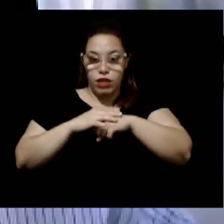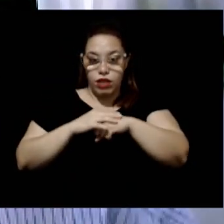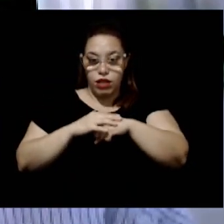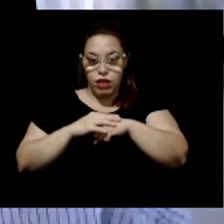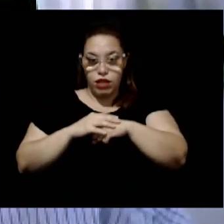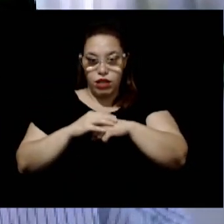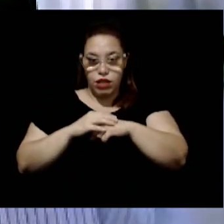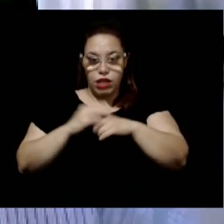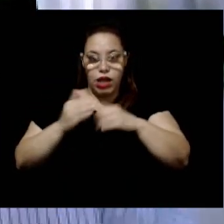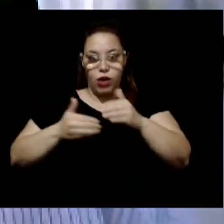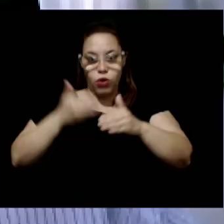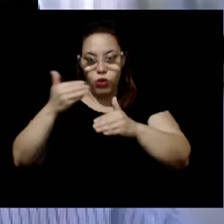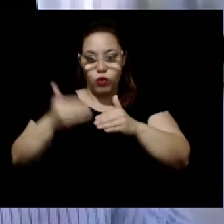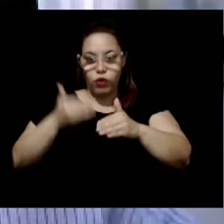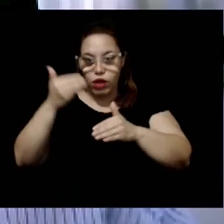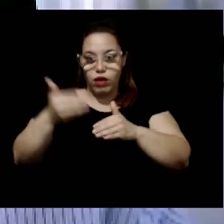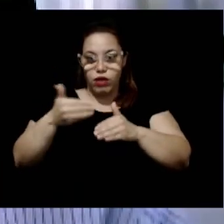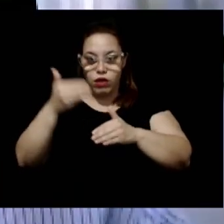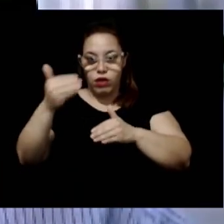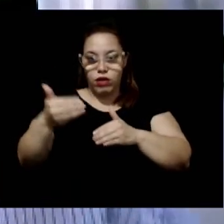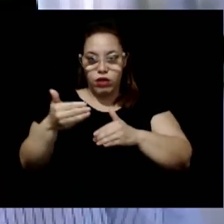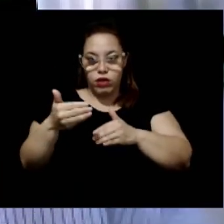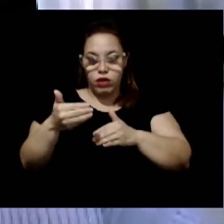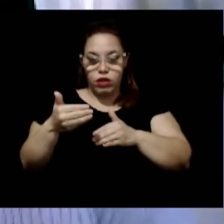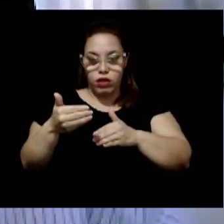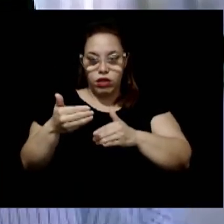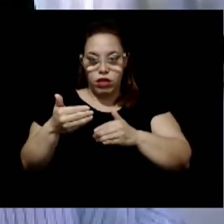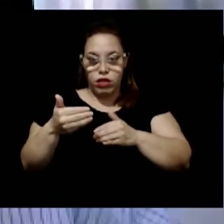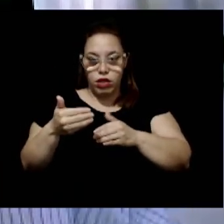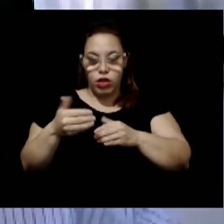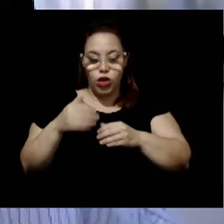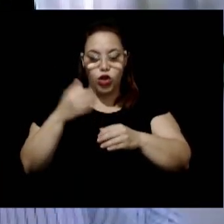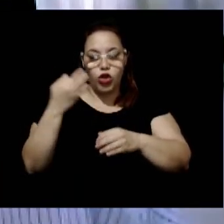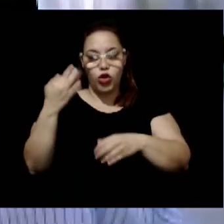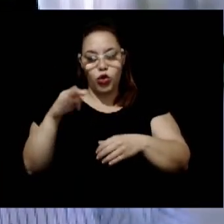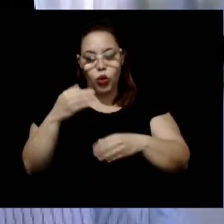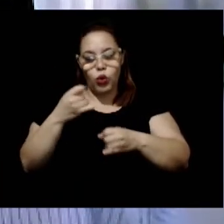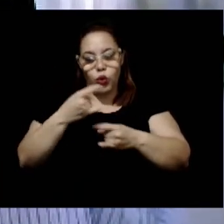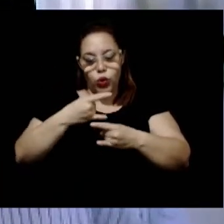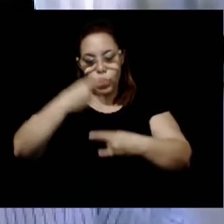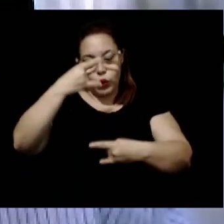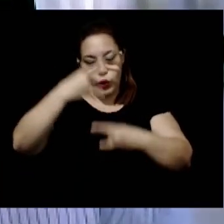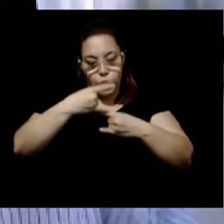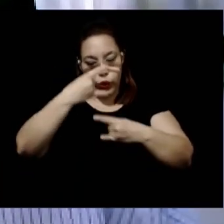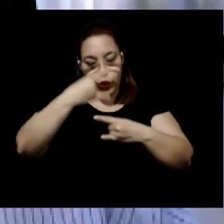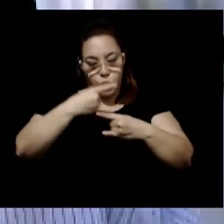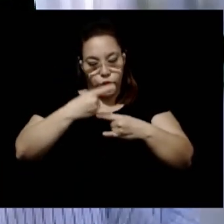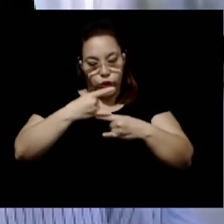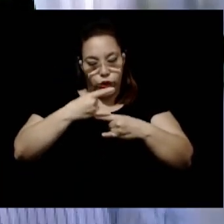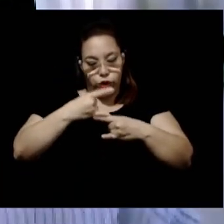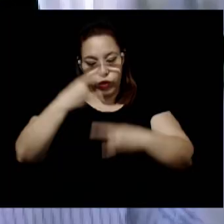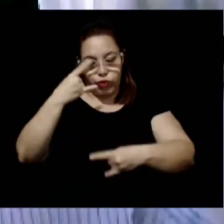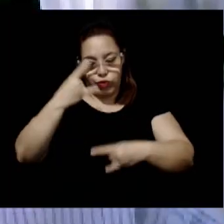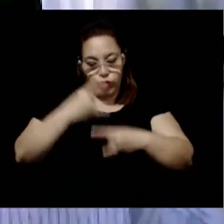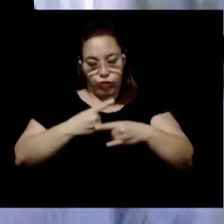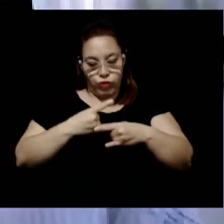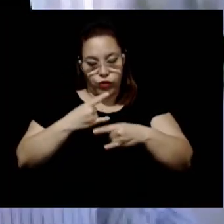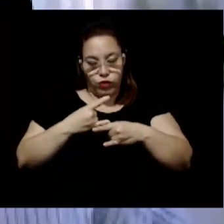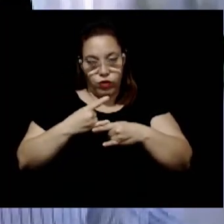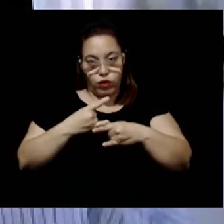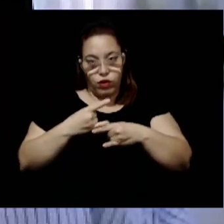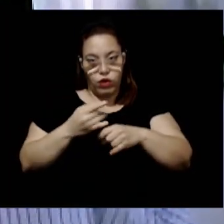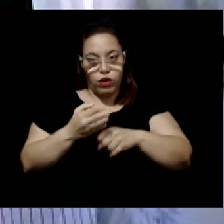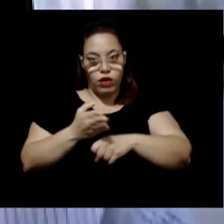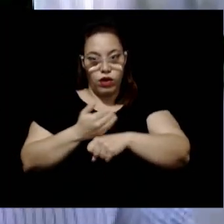vida, teve alguma crise de dor lombar. Para algumas pacientes, ou algumas pessoas mais precocemente, ou